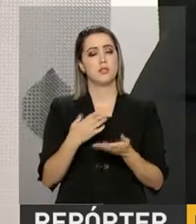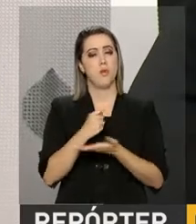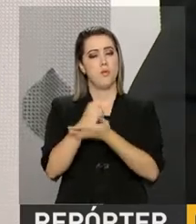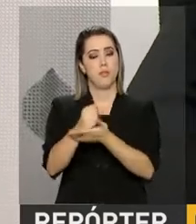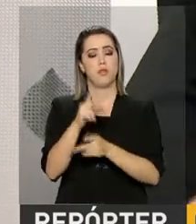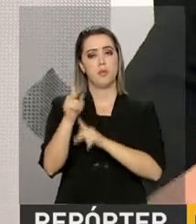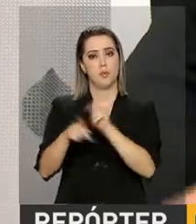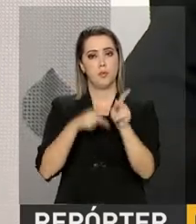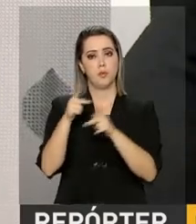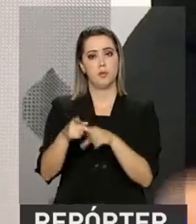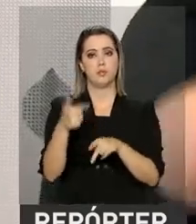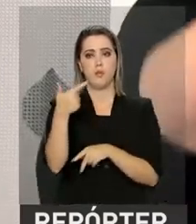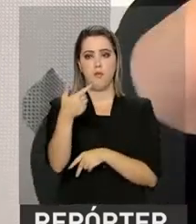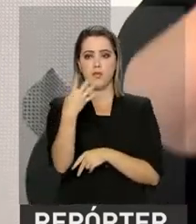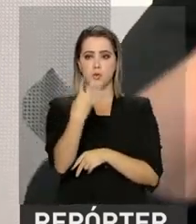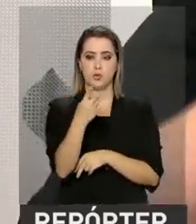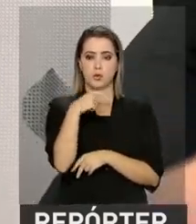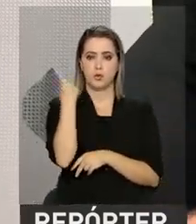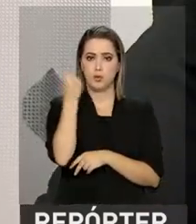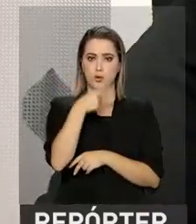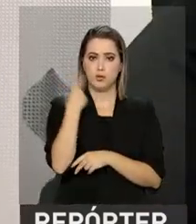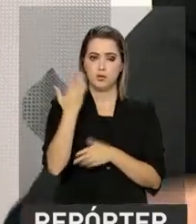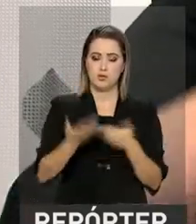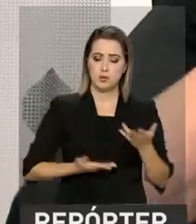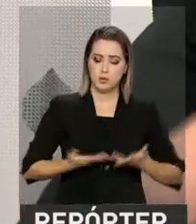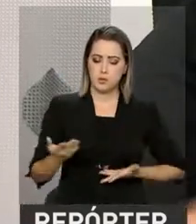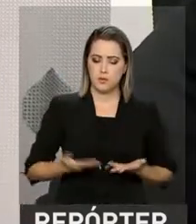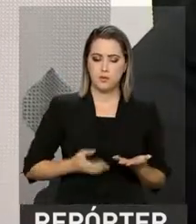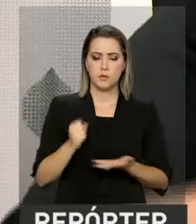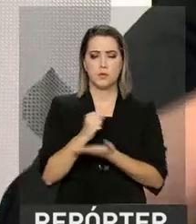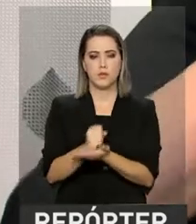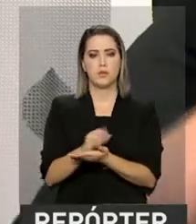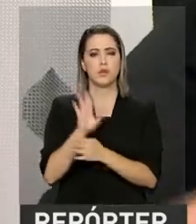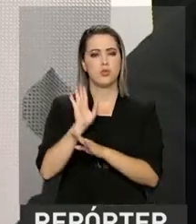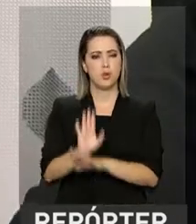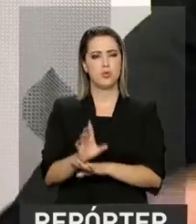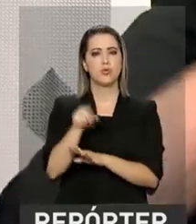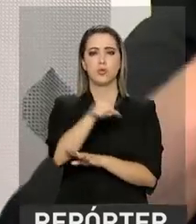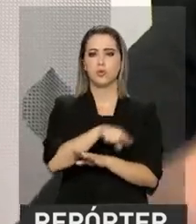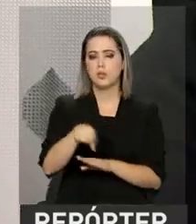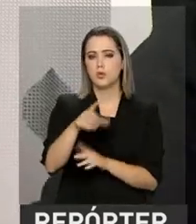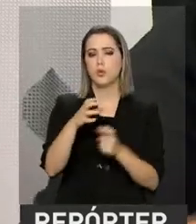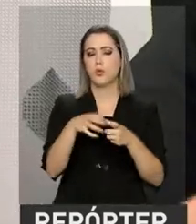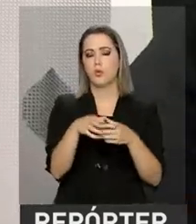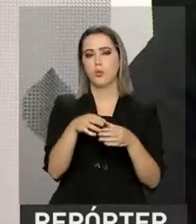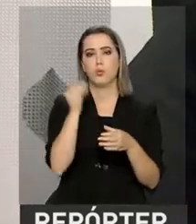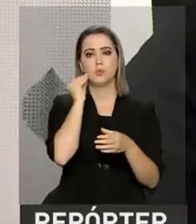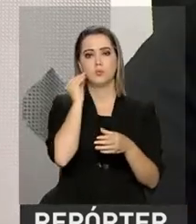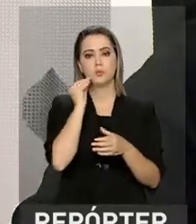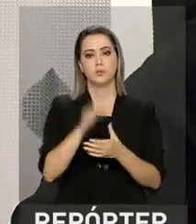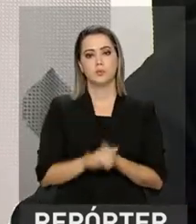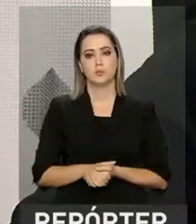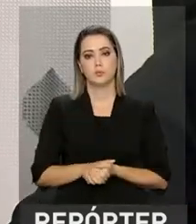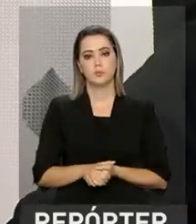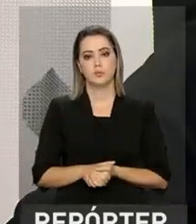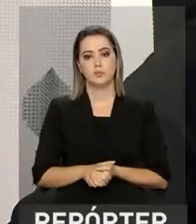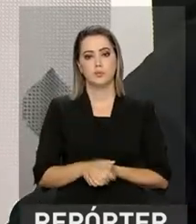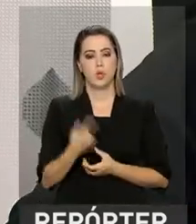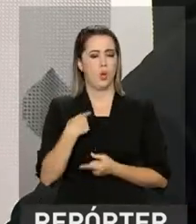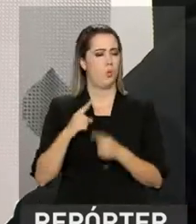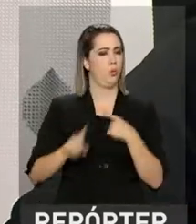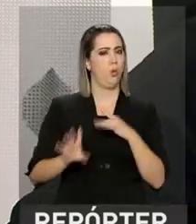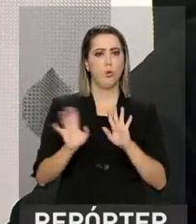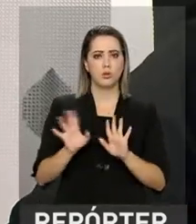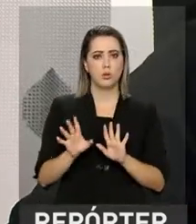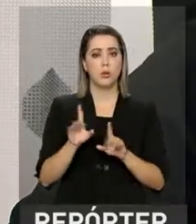desse um serviço 24 horas de apoio às pessoas que vão fazer o teste eu não sou contra